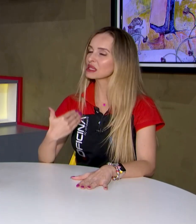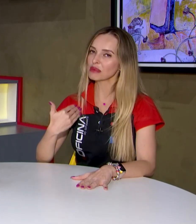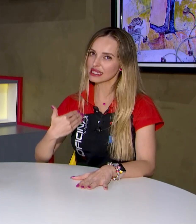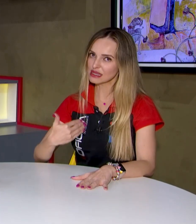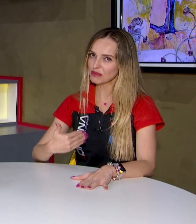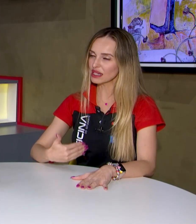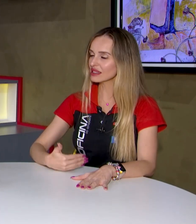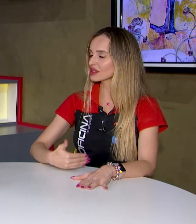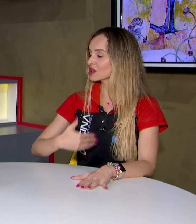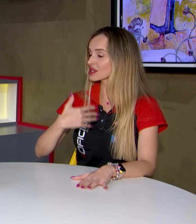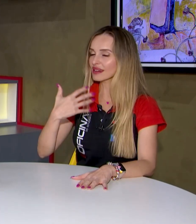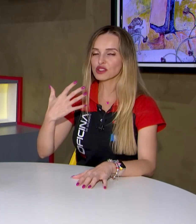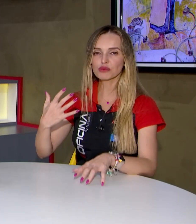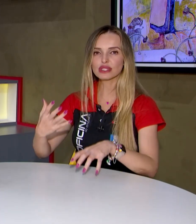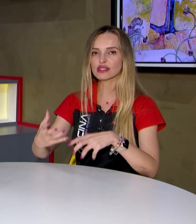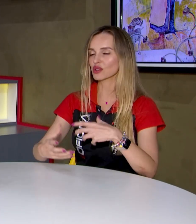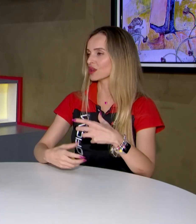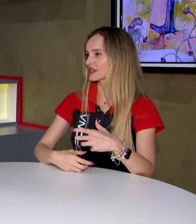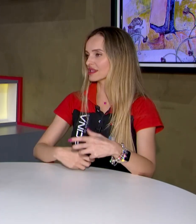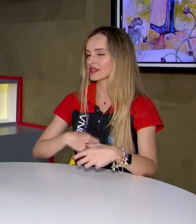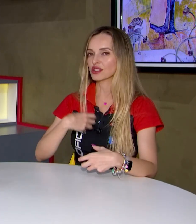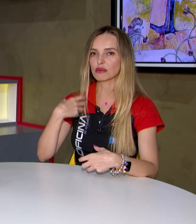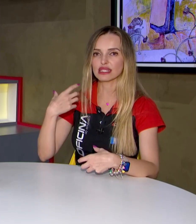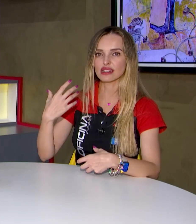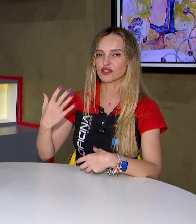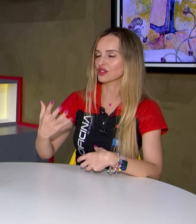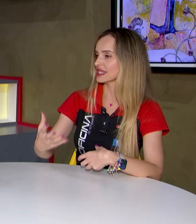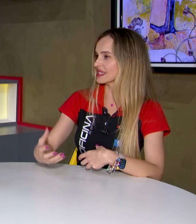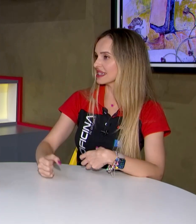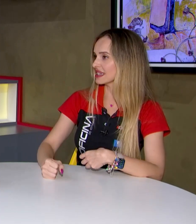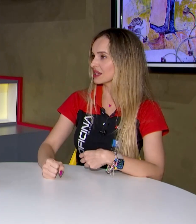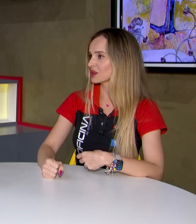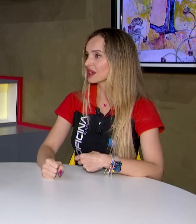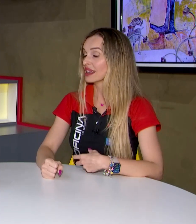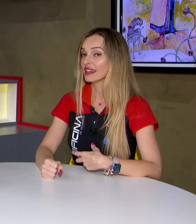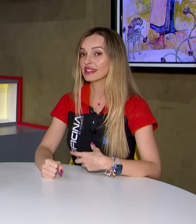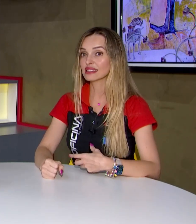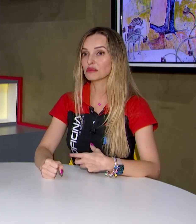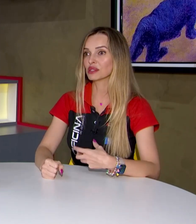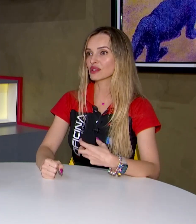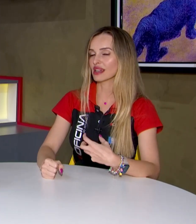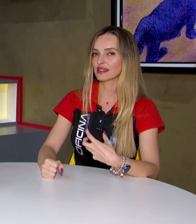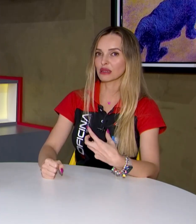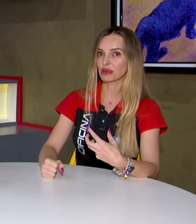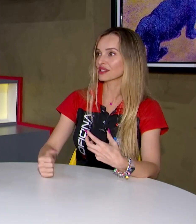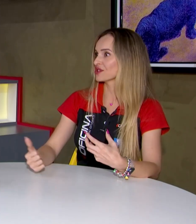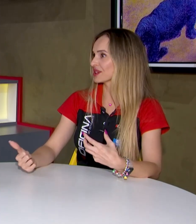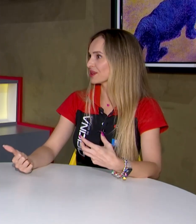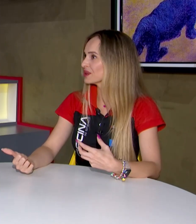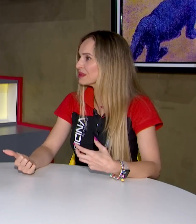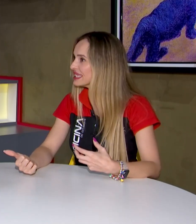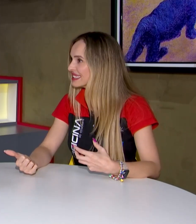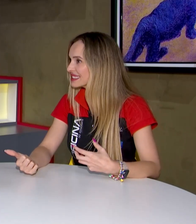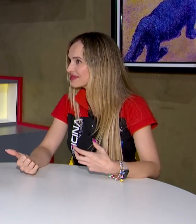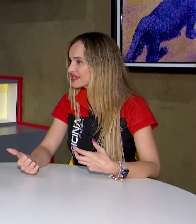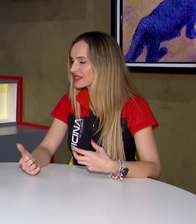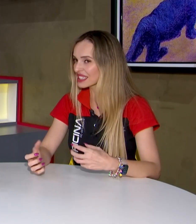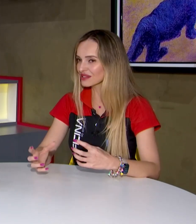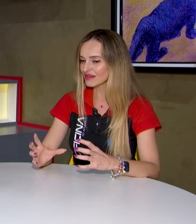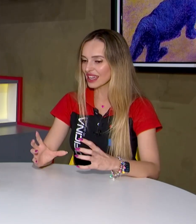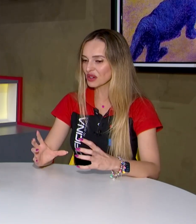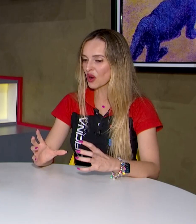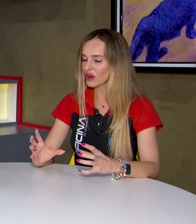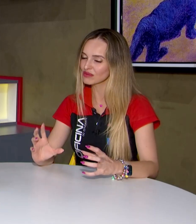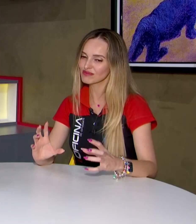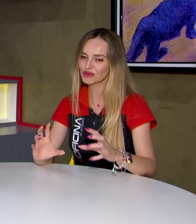sabia, mesmo ele participando, ele gostava de muitas coisas. Ele tinha habilidade de desenho, ele também gostava da parte de economia.